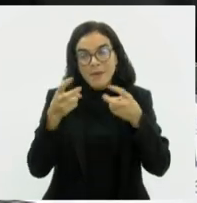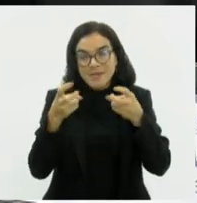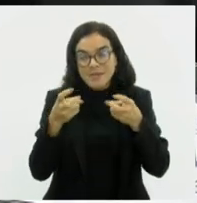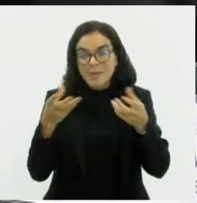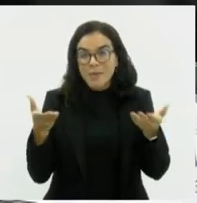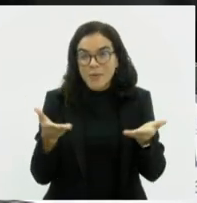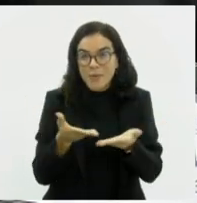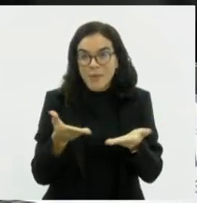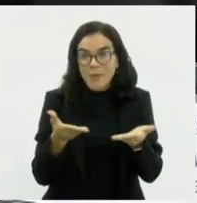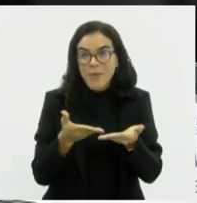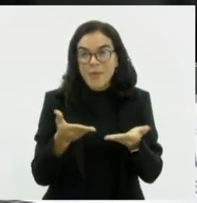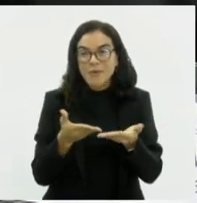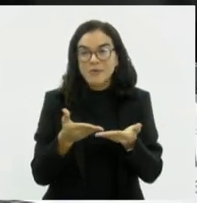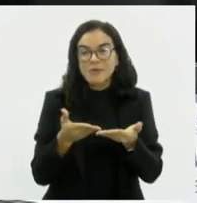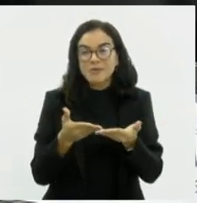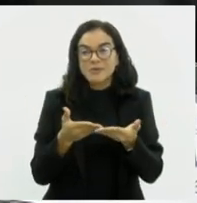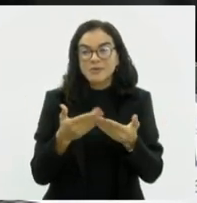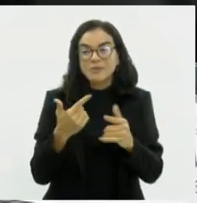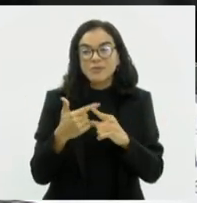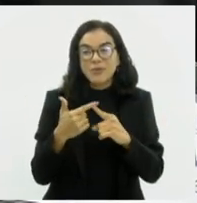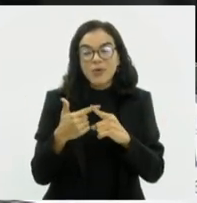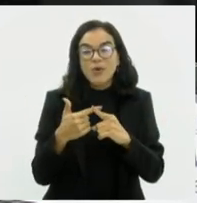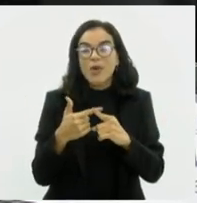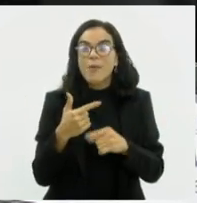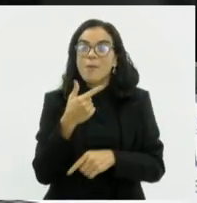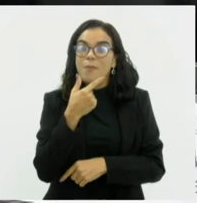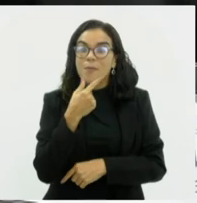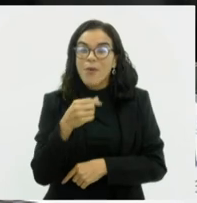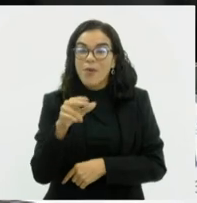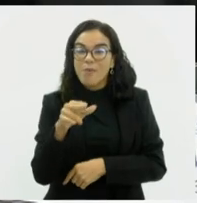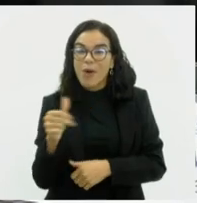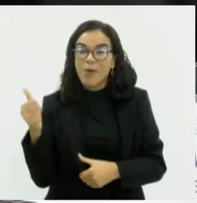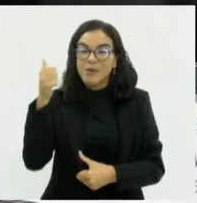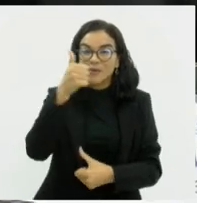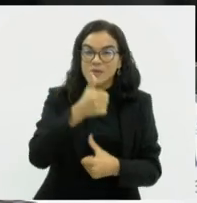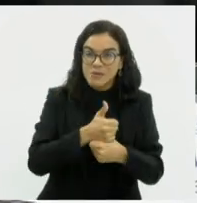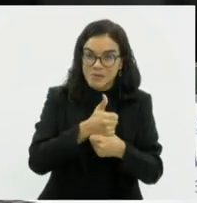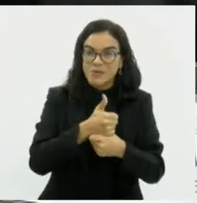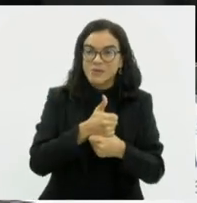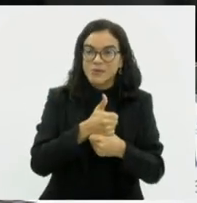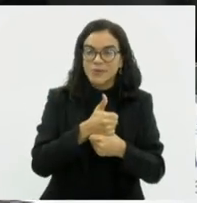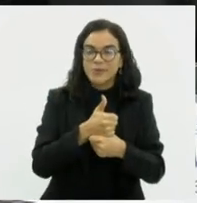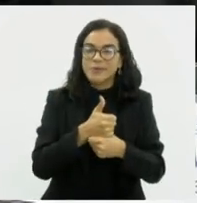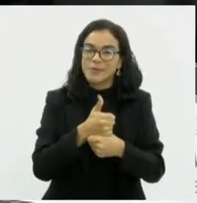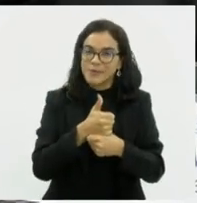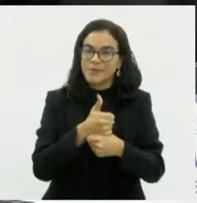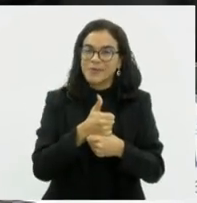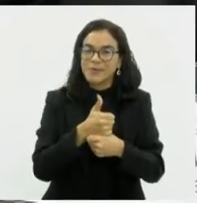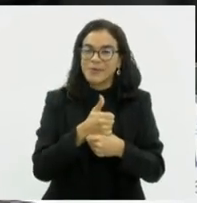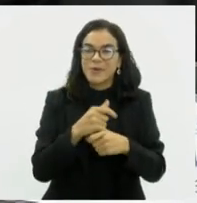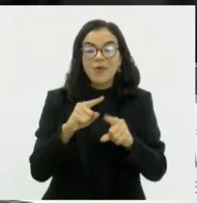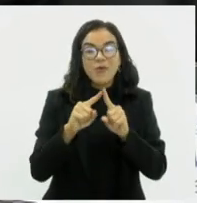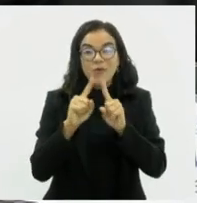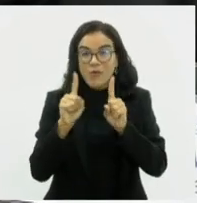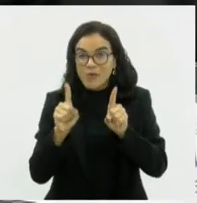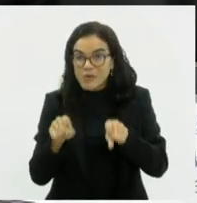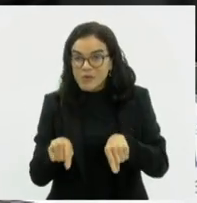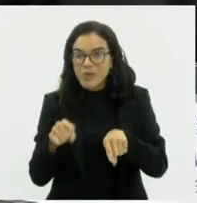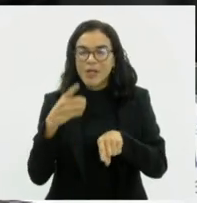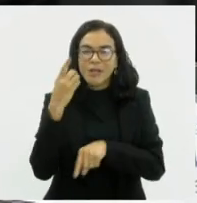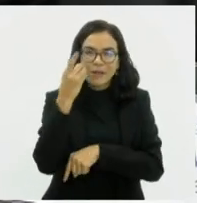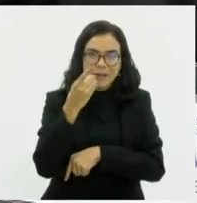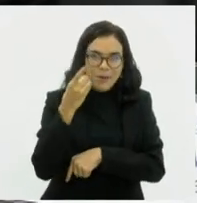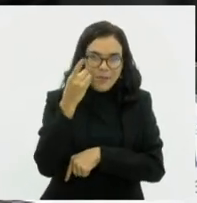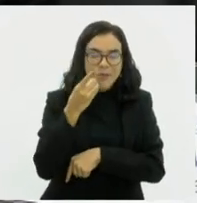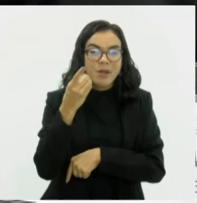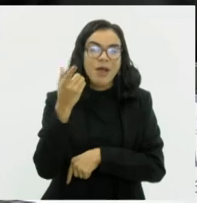recepção é porque eu fui embora e veio meu irmão Pedro Brazão para cá. Então, eu tenho certeza que os funcionários e os deputados tiveram